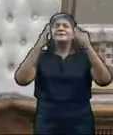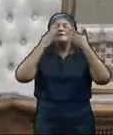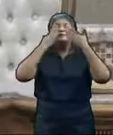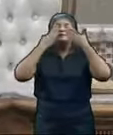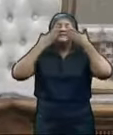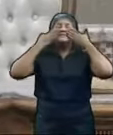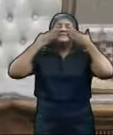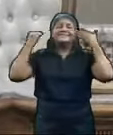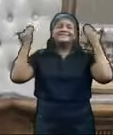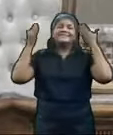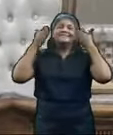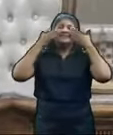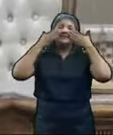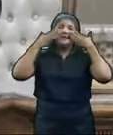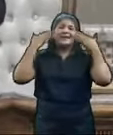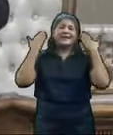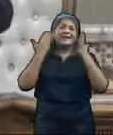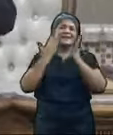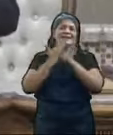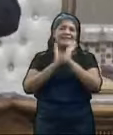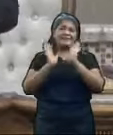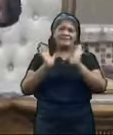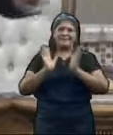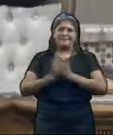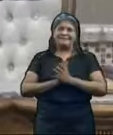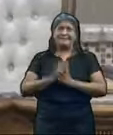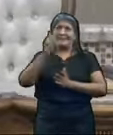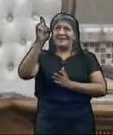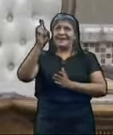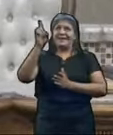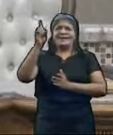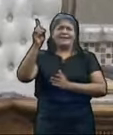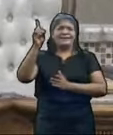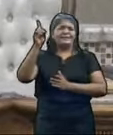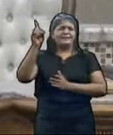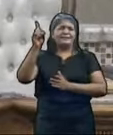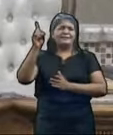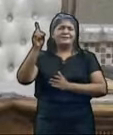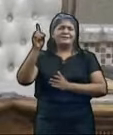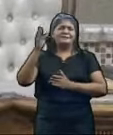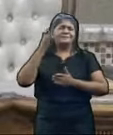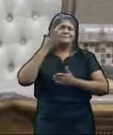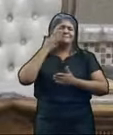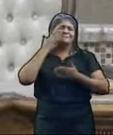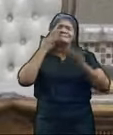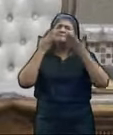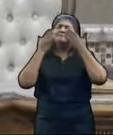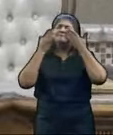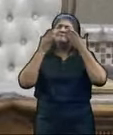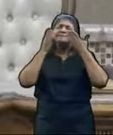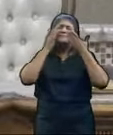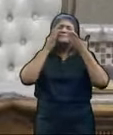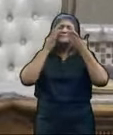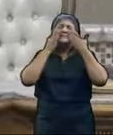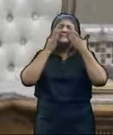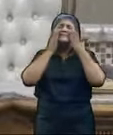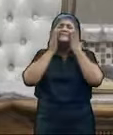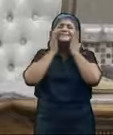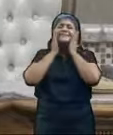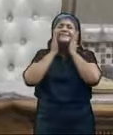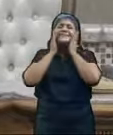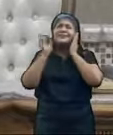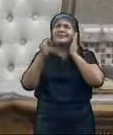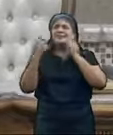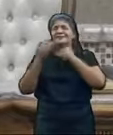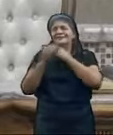consolado e vai consolar a gente é Deus Ele enxugará dos nossos olhos toda a lágrima Aleluia serão